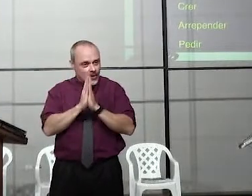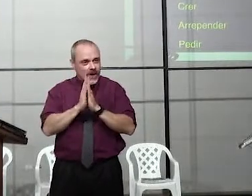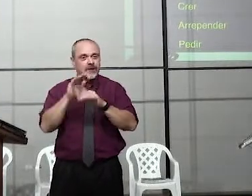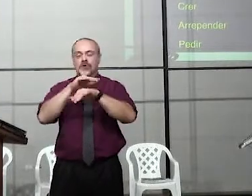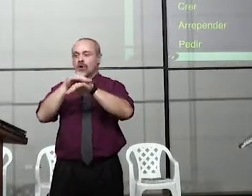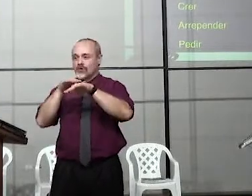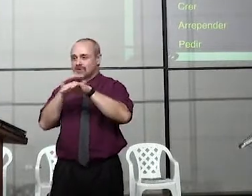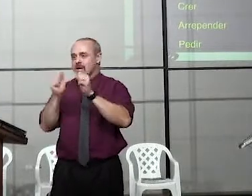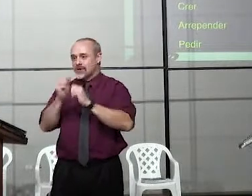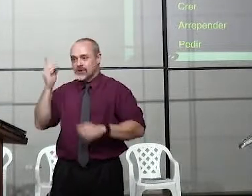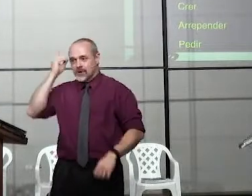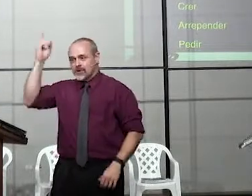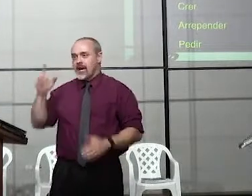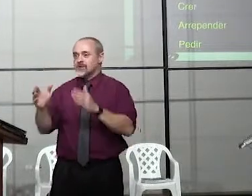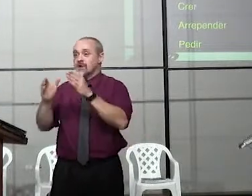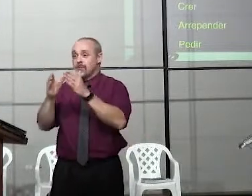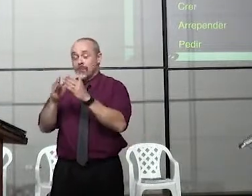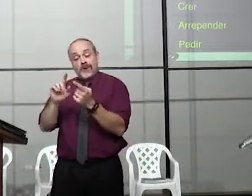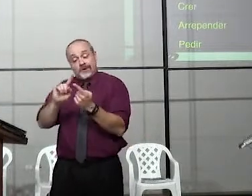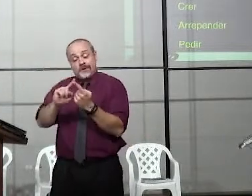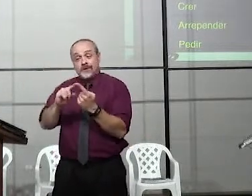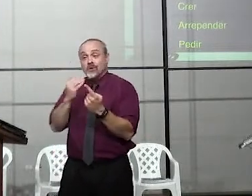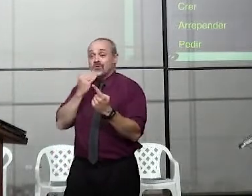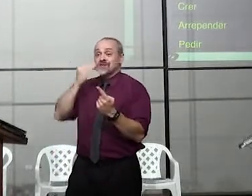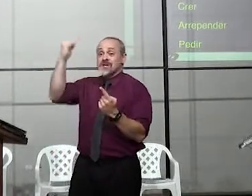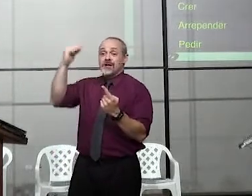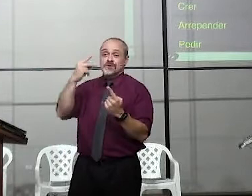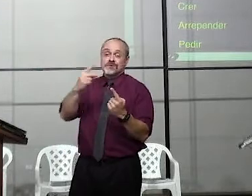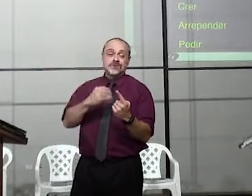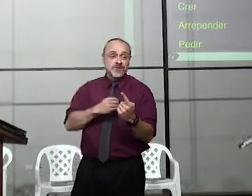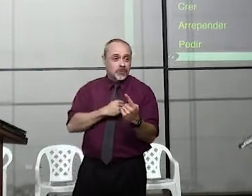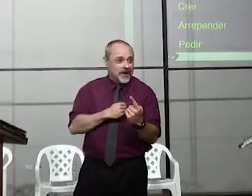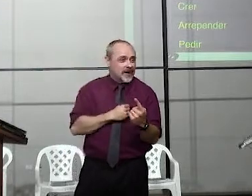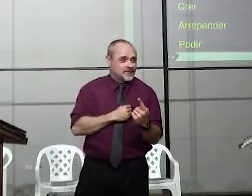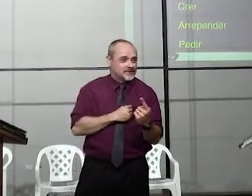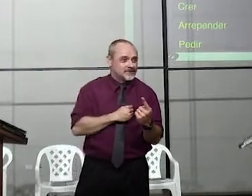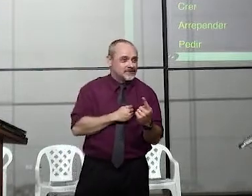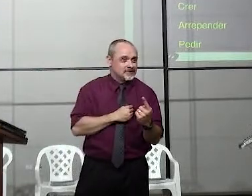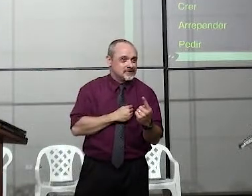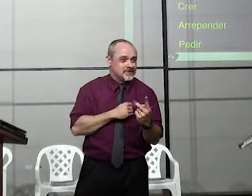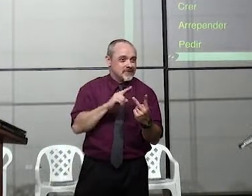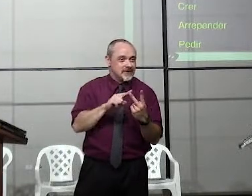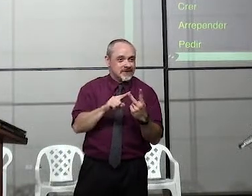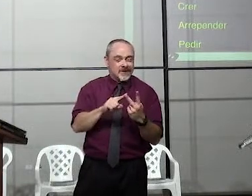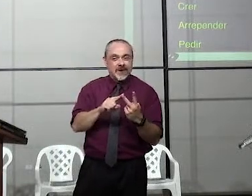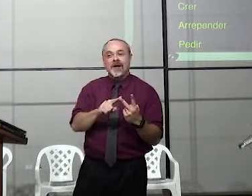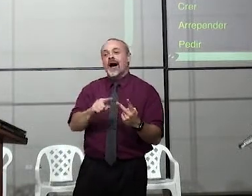está orando, conversando com Deus, confessando o seu pecado,